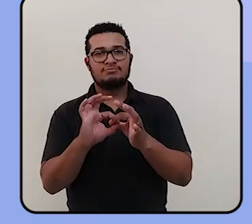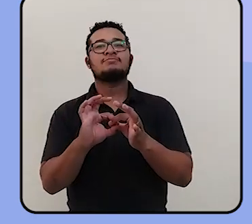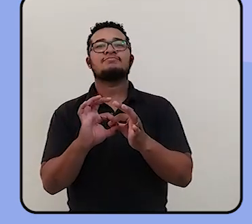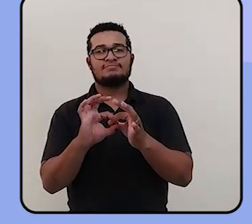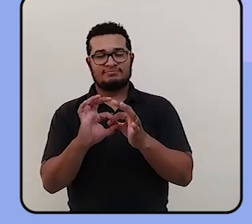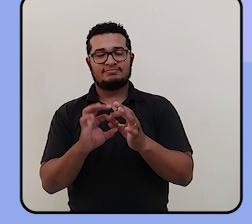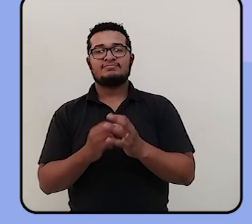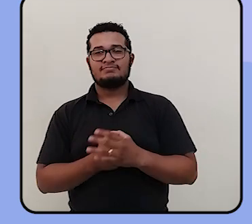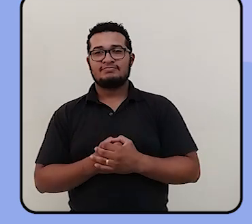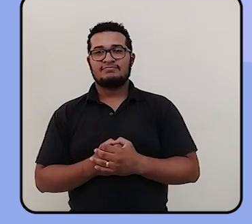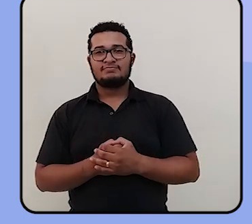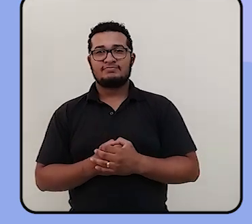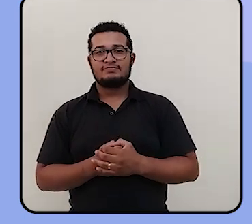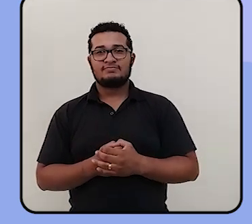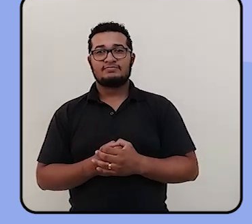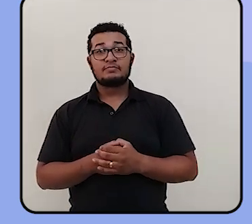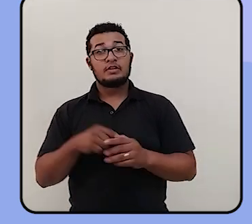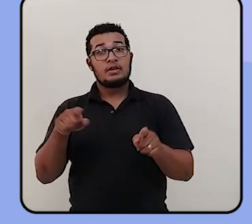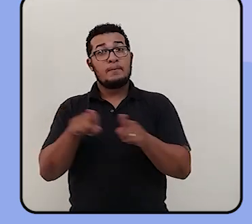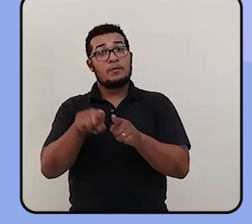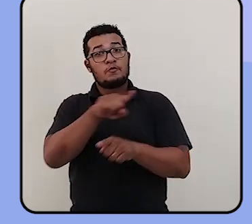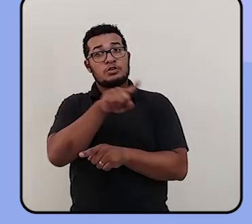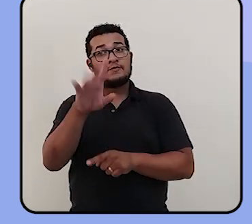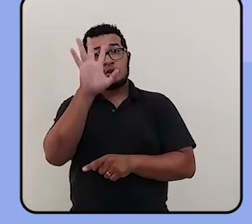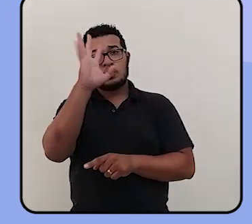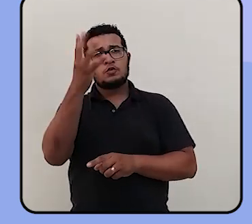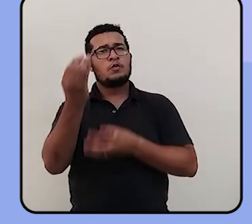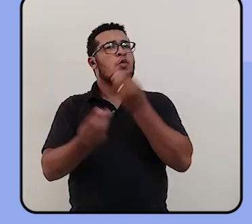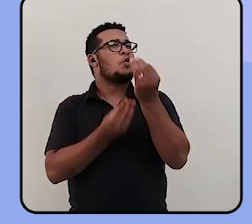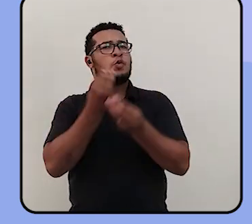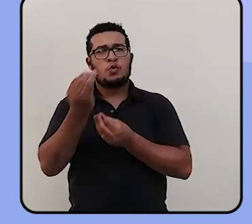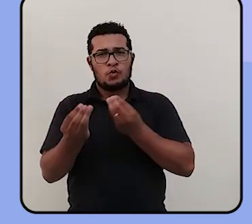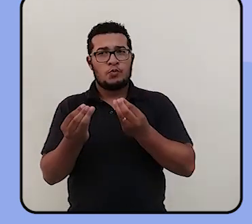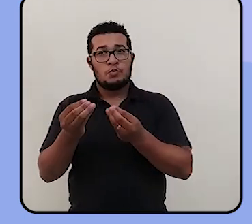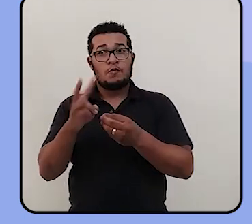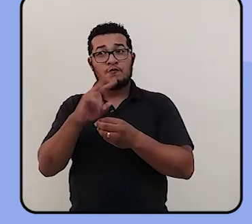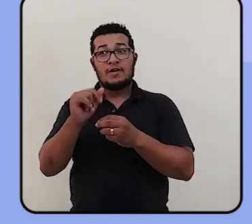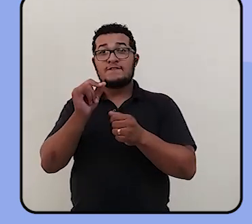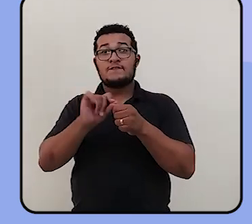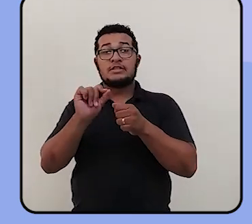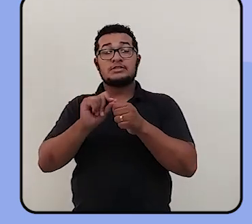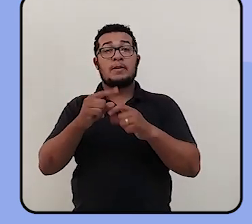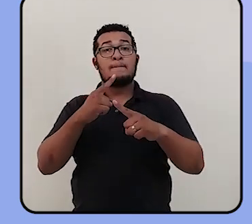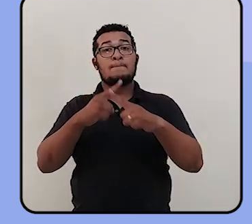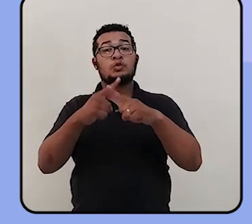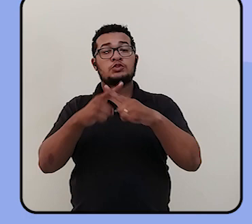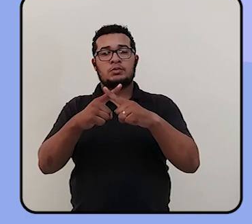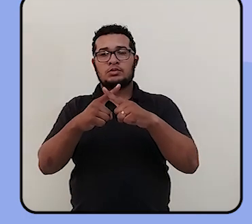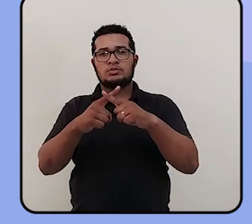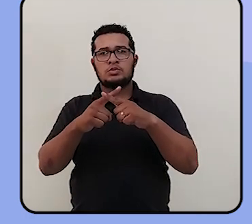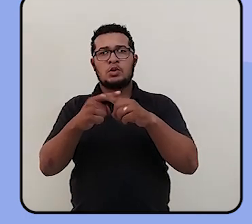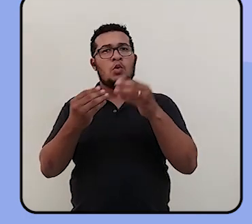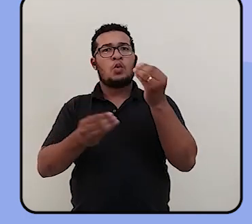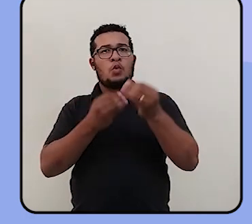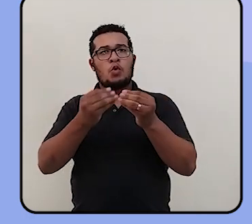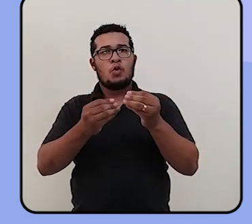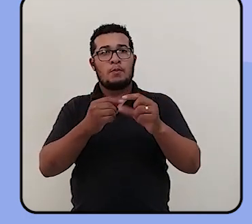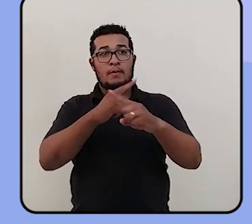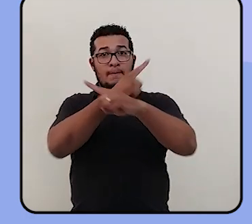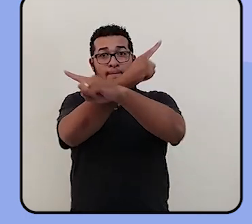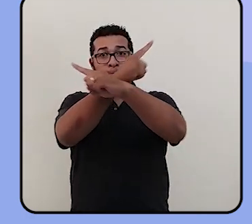3 diretamente proporcional que você vai resolver da seguinte forma: você vai multiplicar de